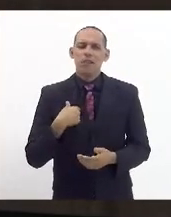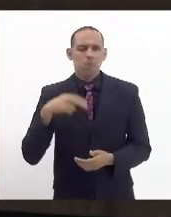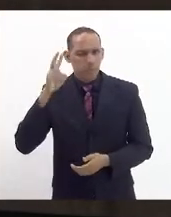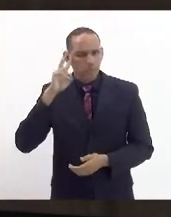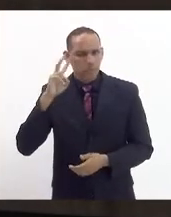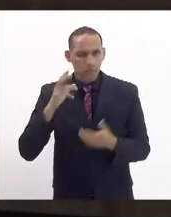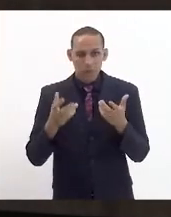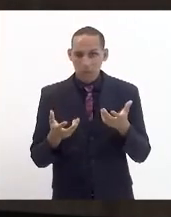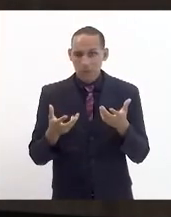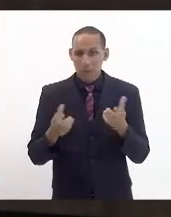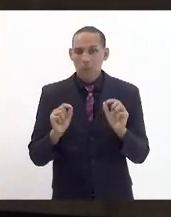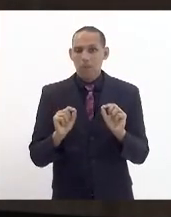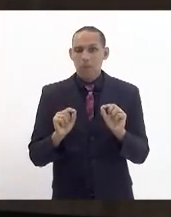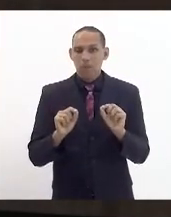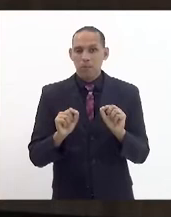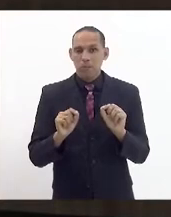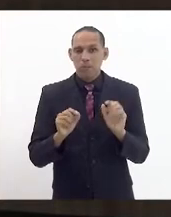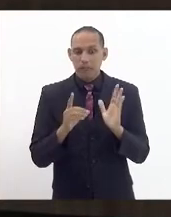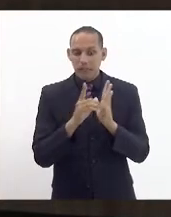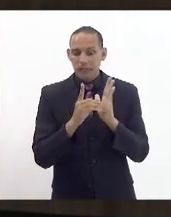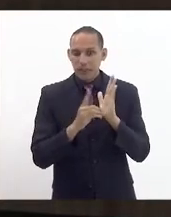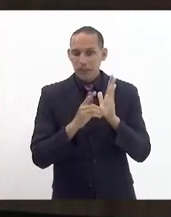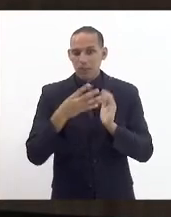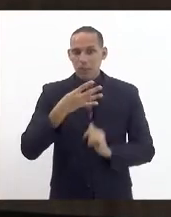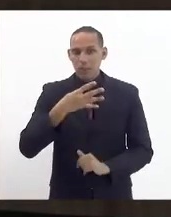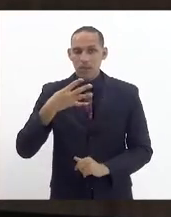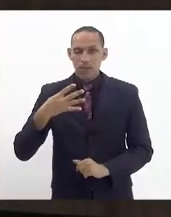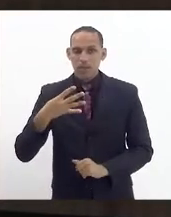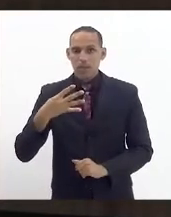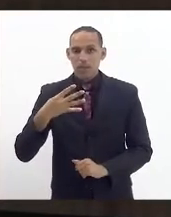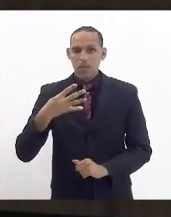lembrar é que o decreto